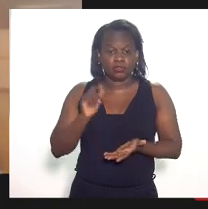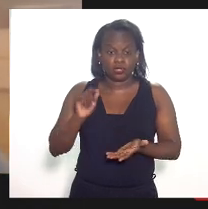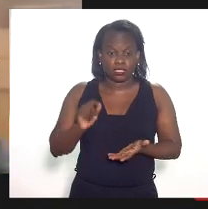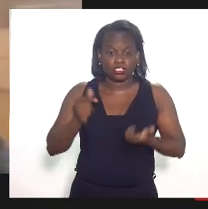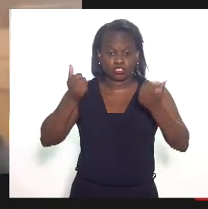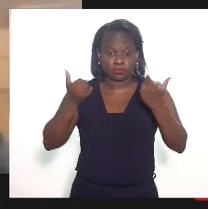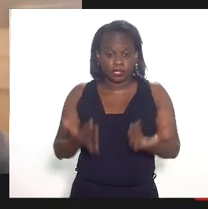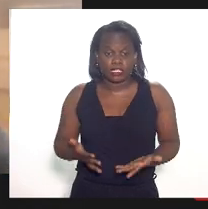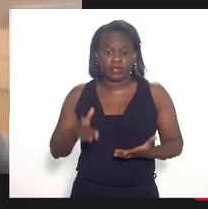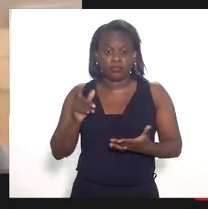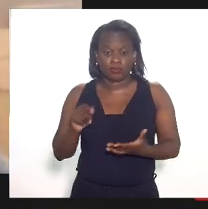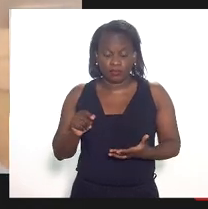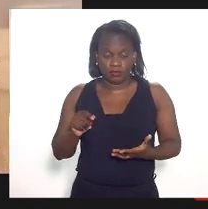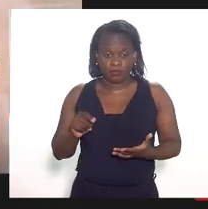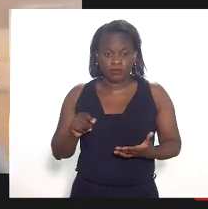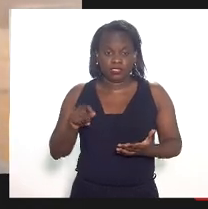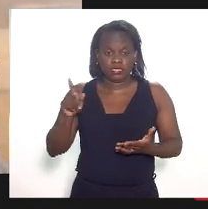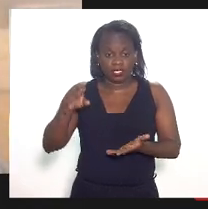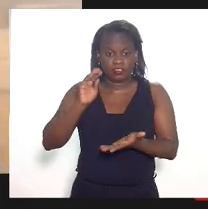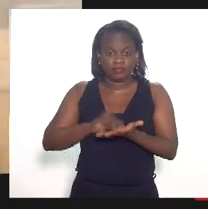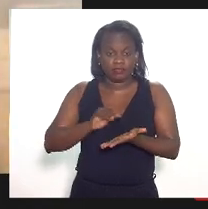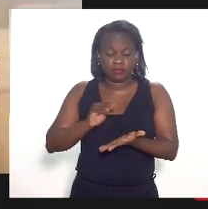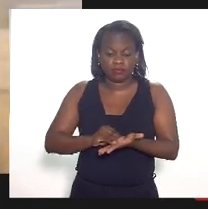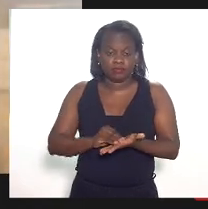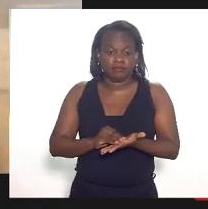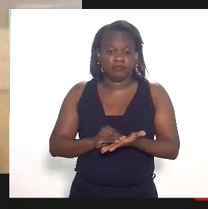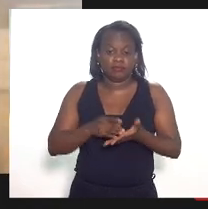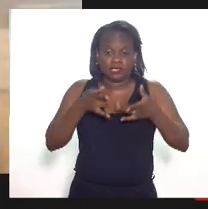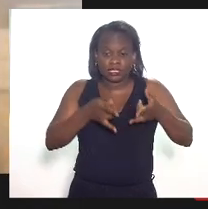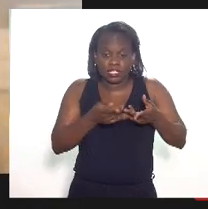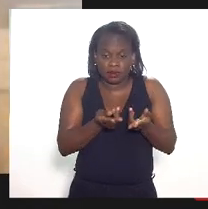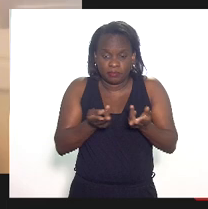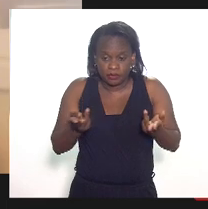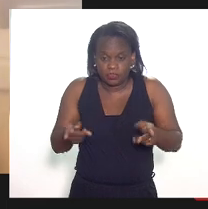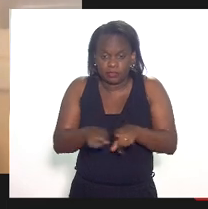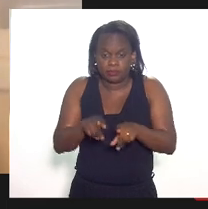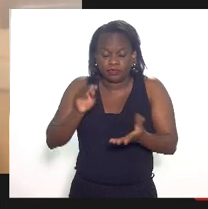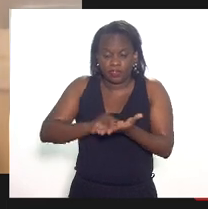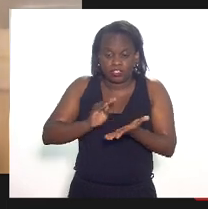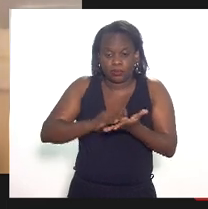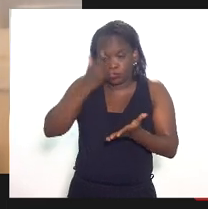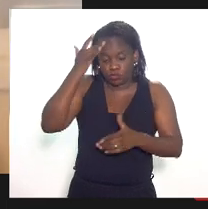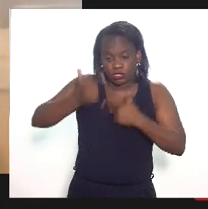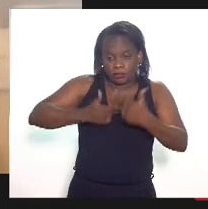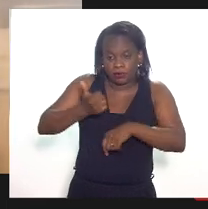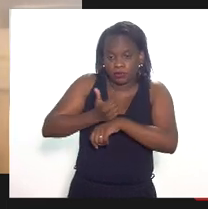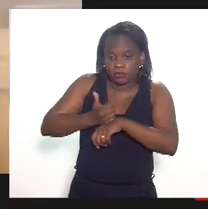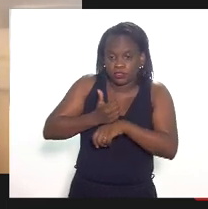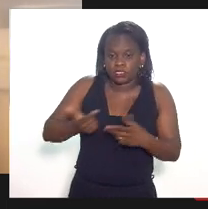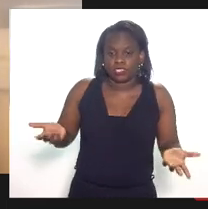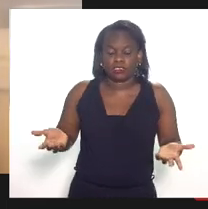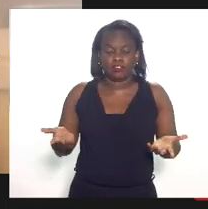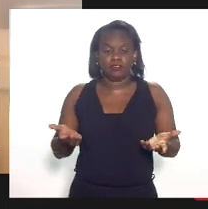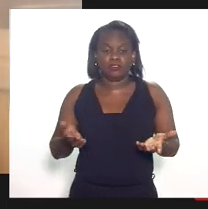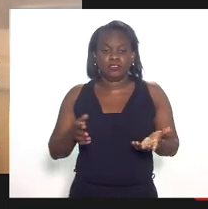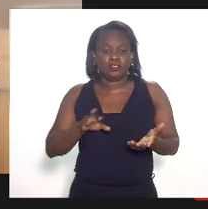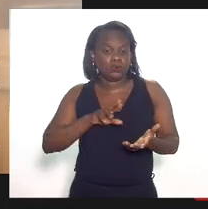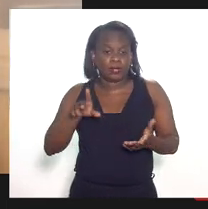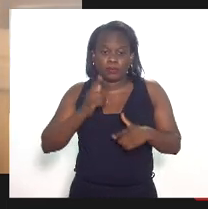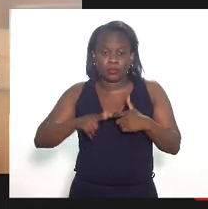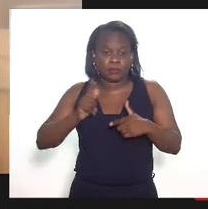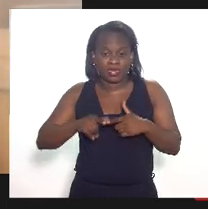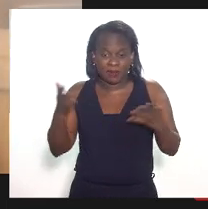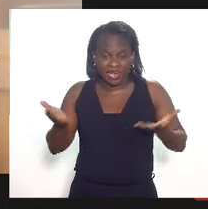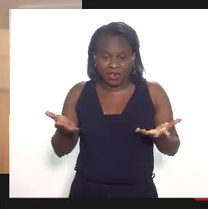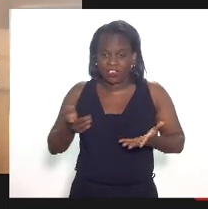com tudo isso que essa falta de leitos, com a falta de profissionais para dar atendimento, não é só um problema